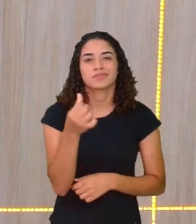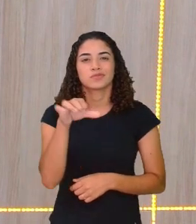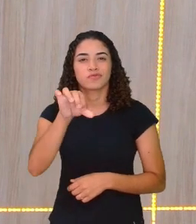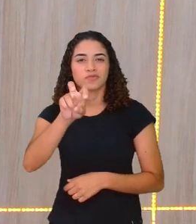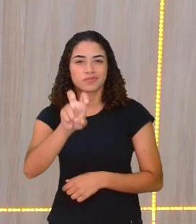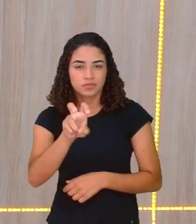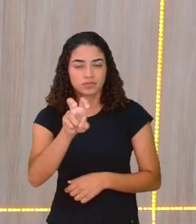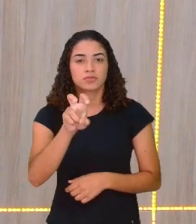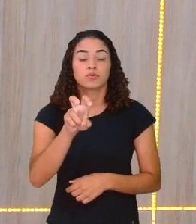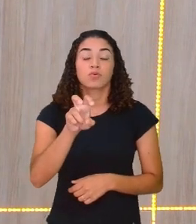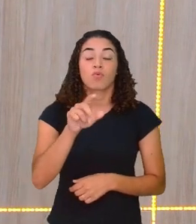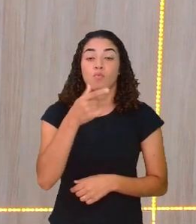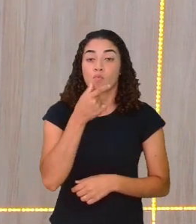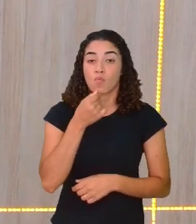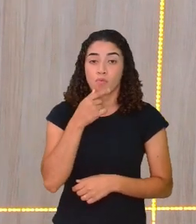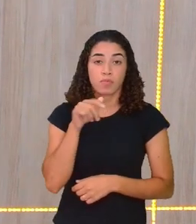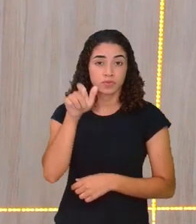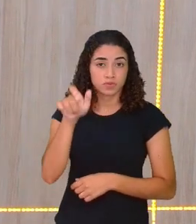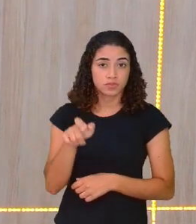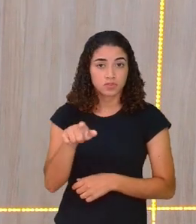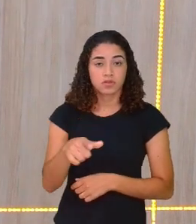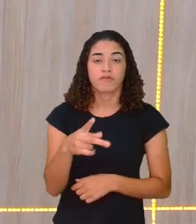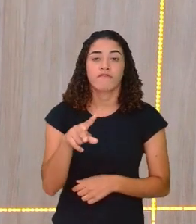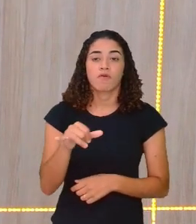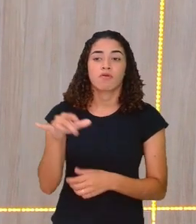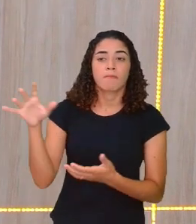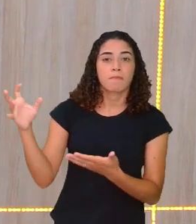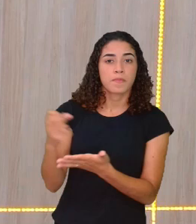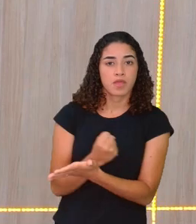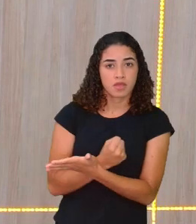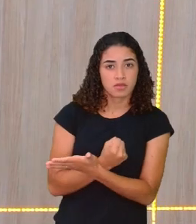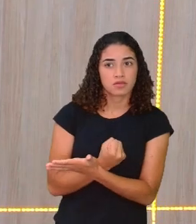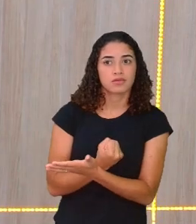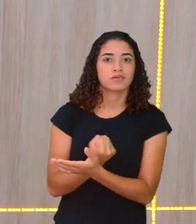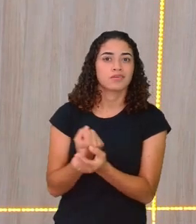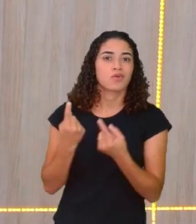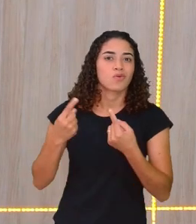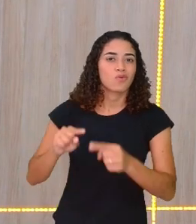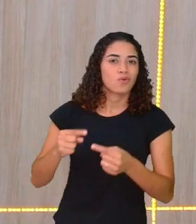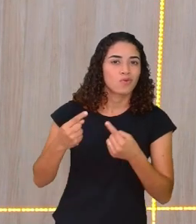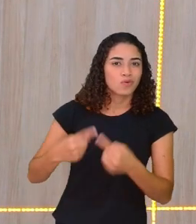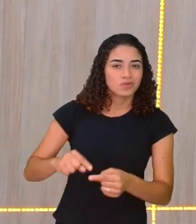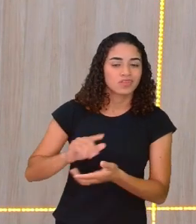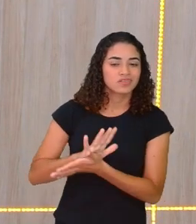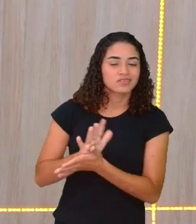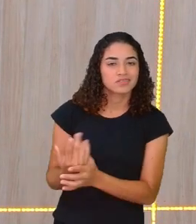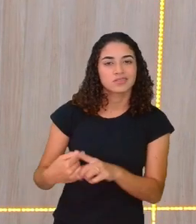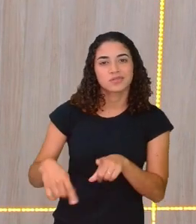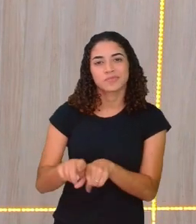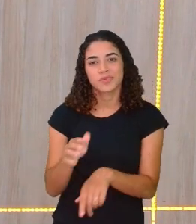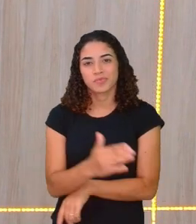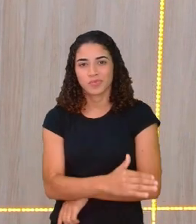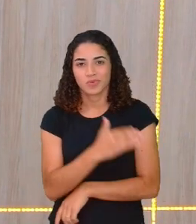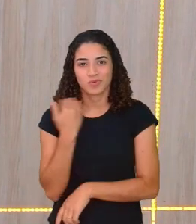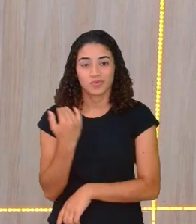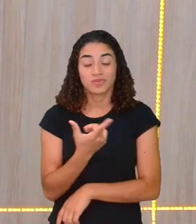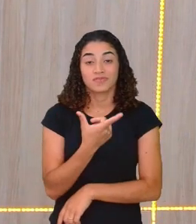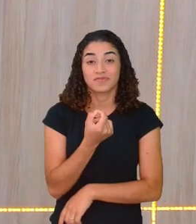1695, Zumbi foi capturado, torturado e morto. 20 de novembro